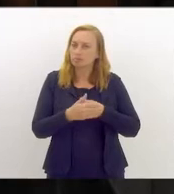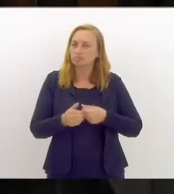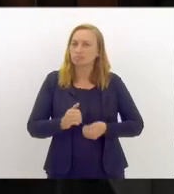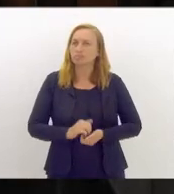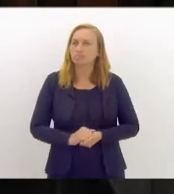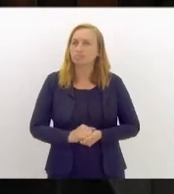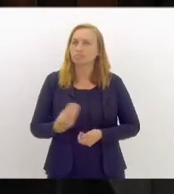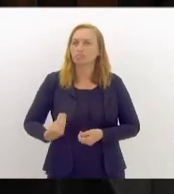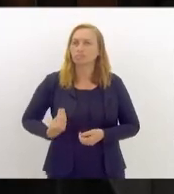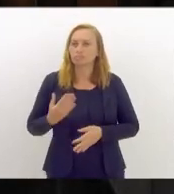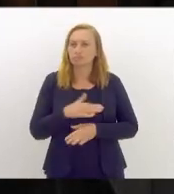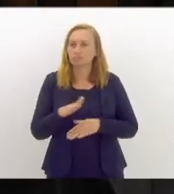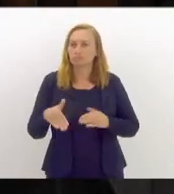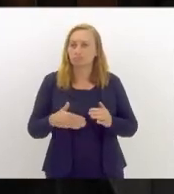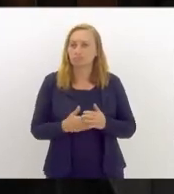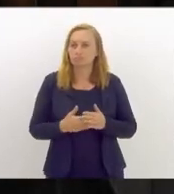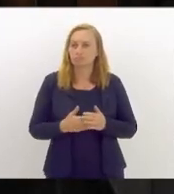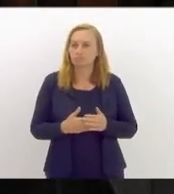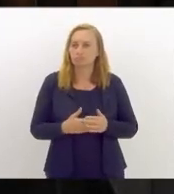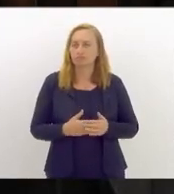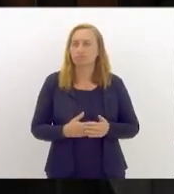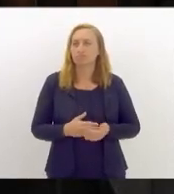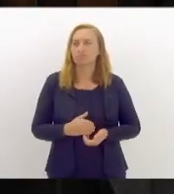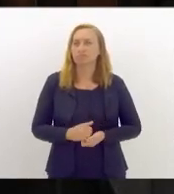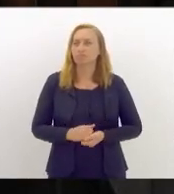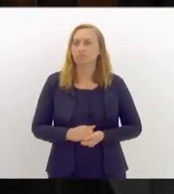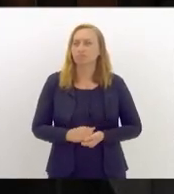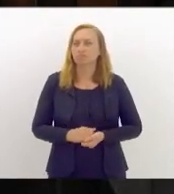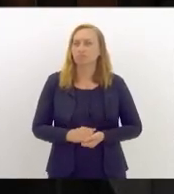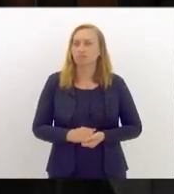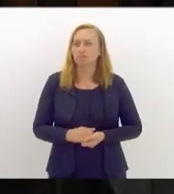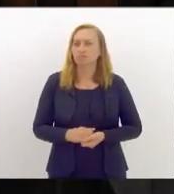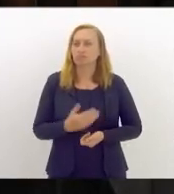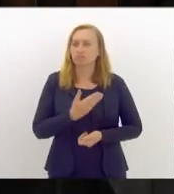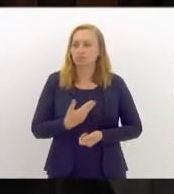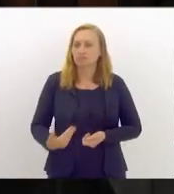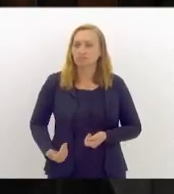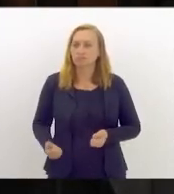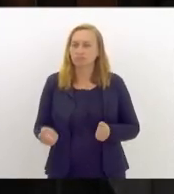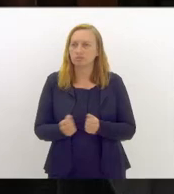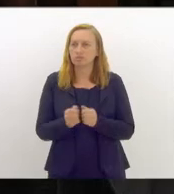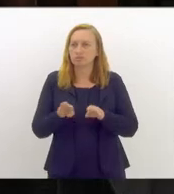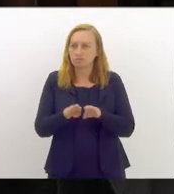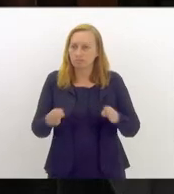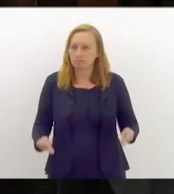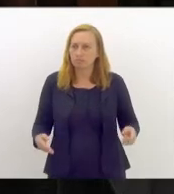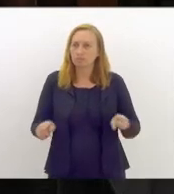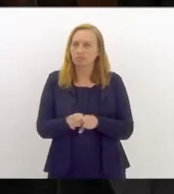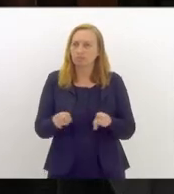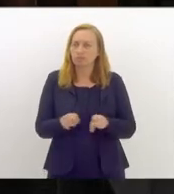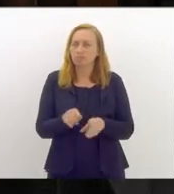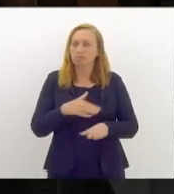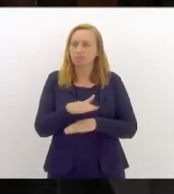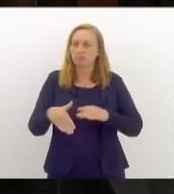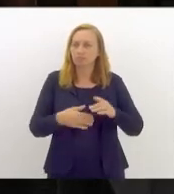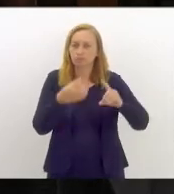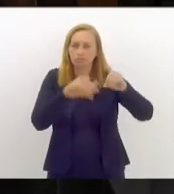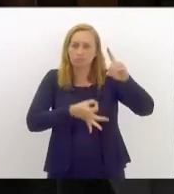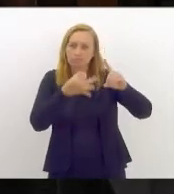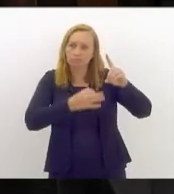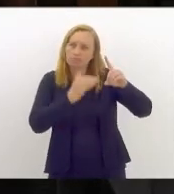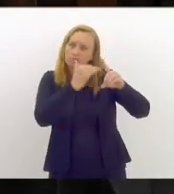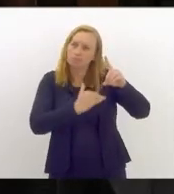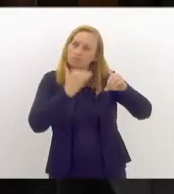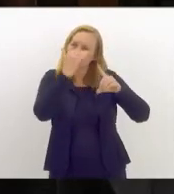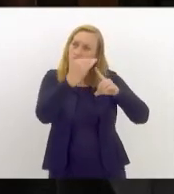a presença de todas as autoridades que não só acompanha a mesa como todos os desembargadores do Tribunal de Justiça